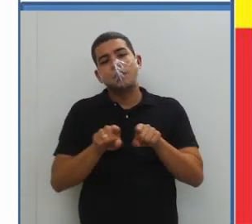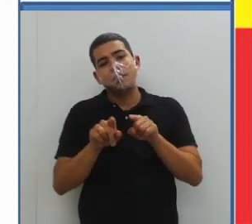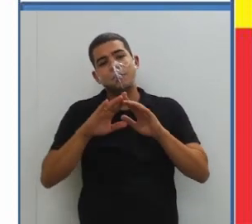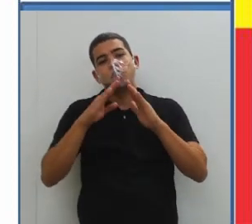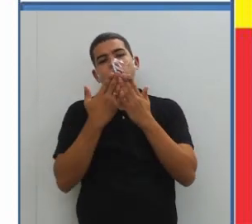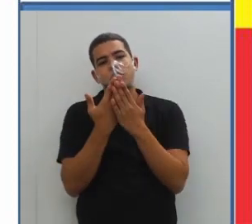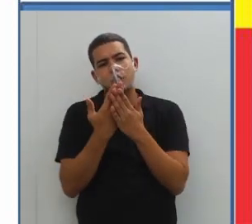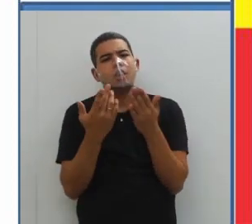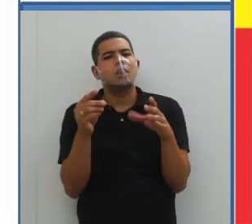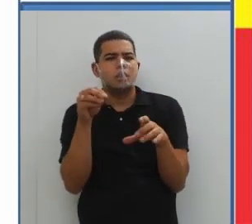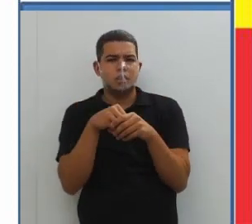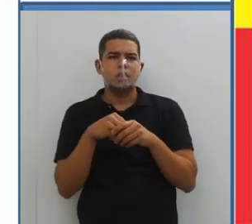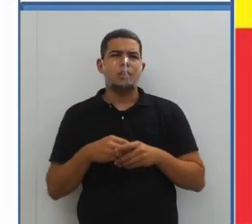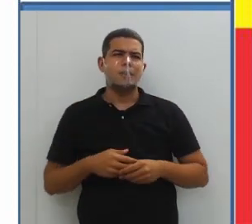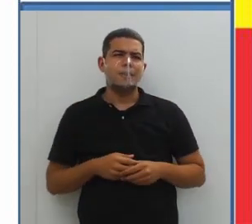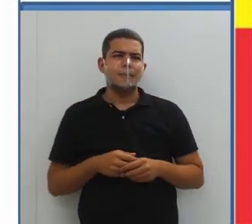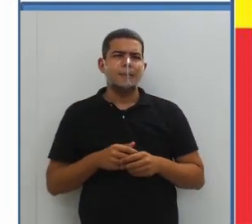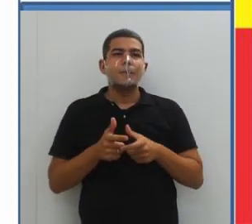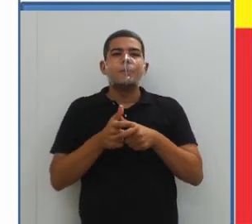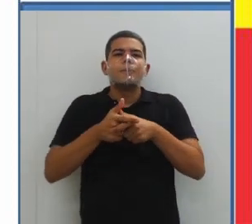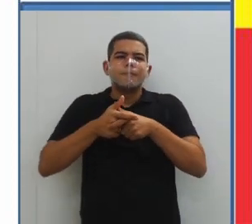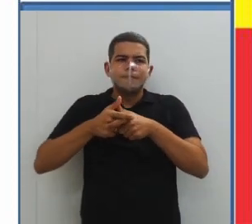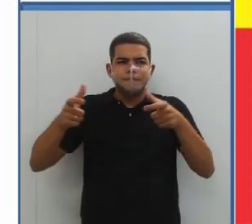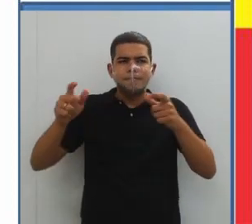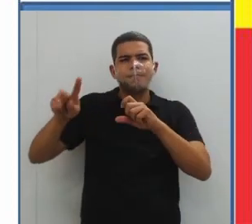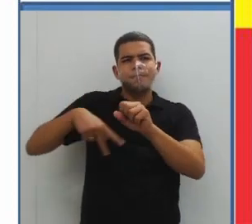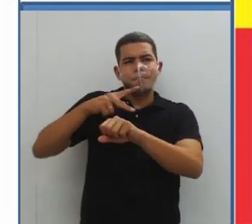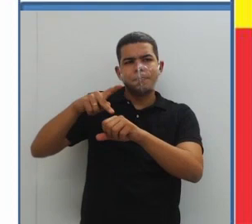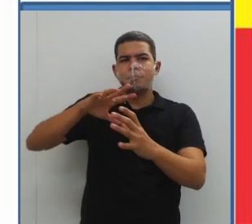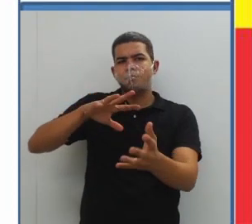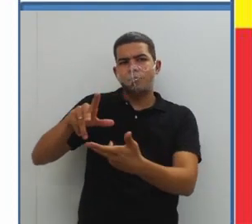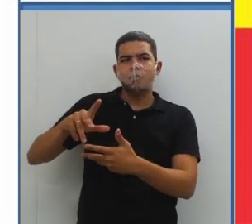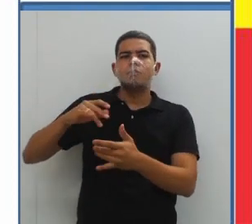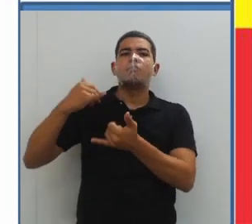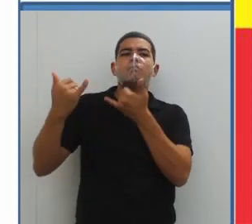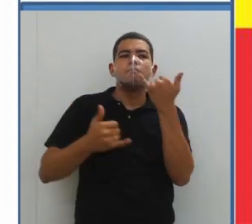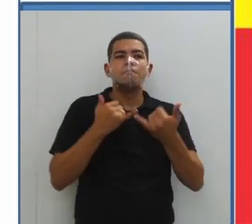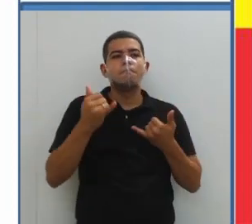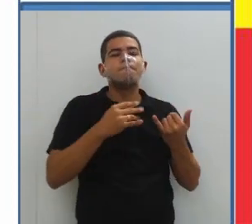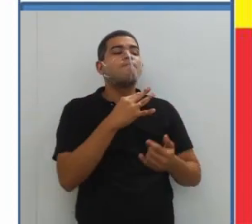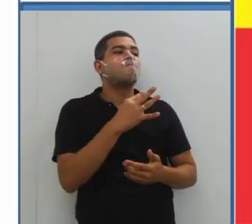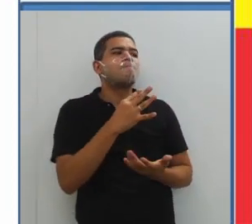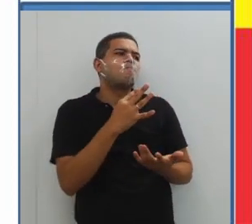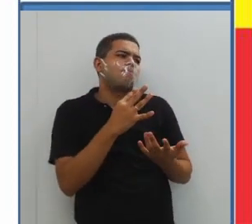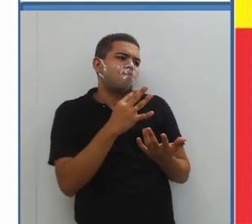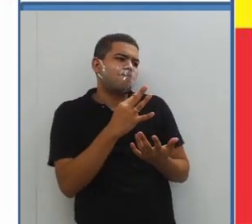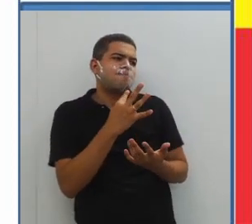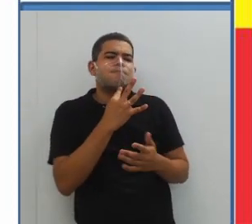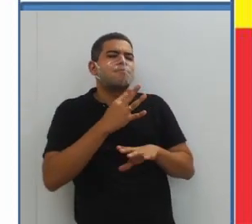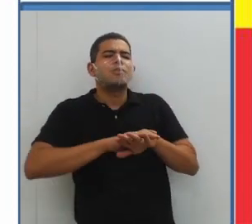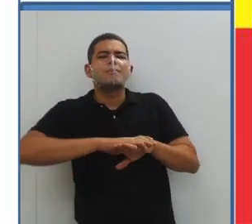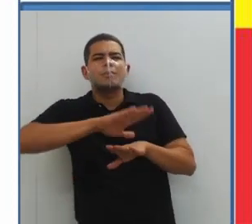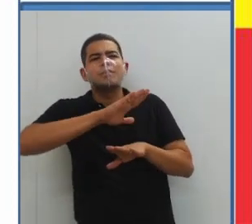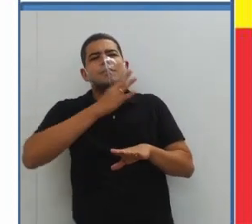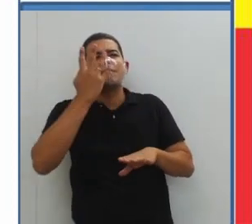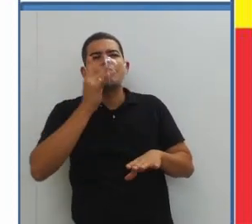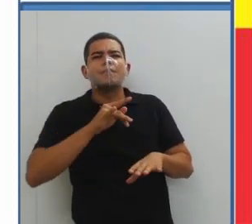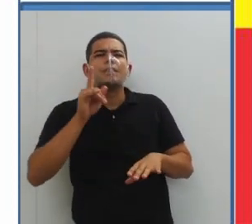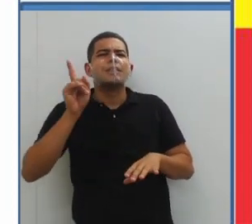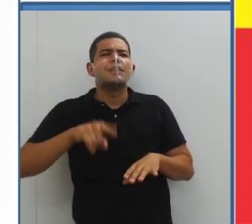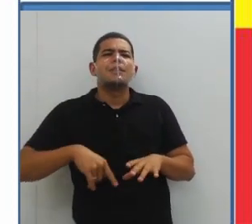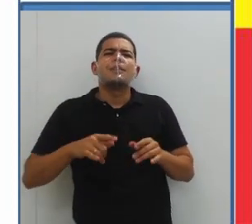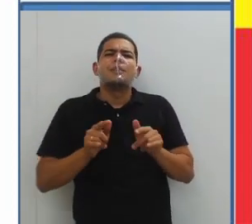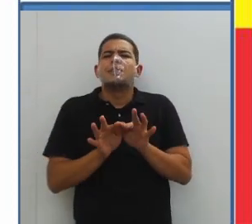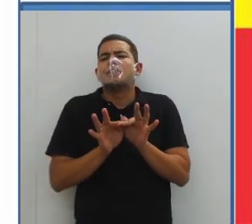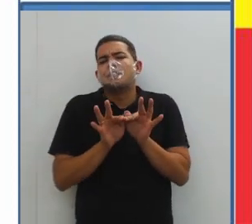mesmo em escola, como eu estou dizendo para vocês. A maioria dos países do mundo, as brincadeiras mais conhecidas das crianças